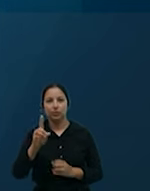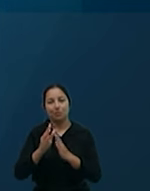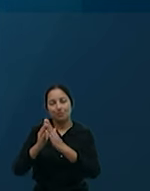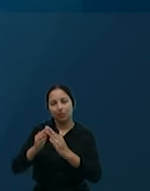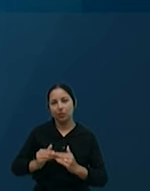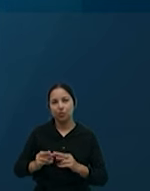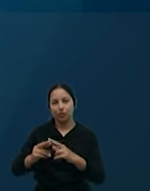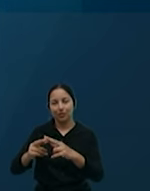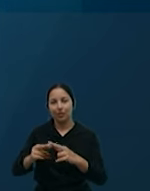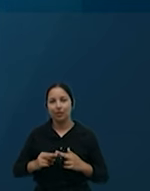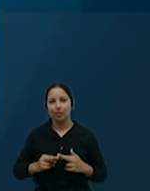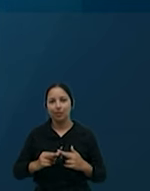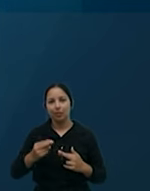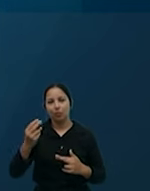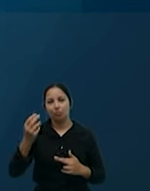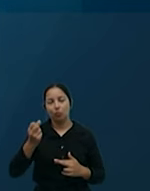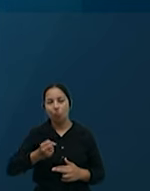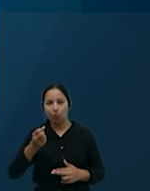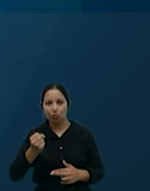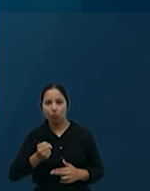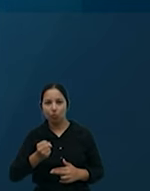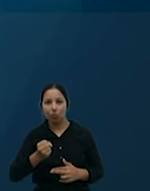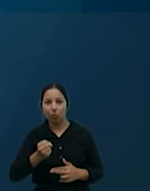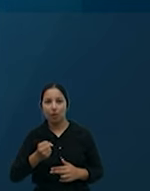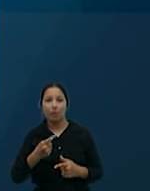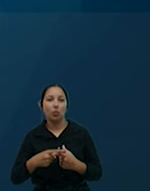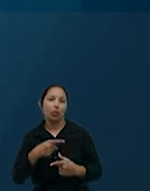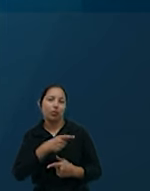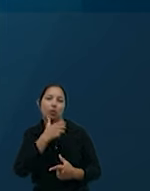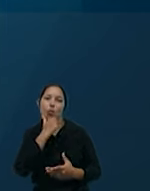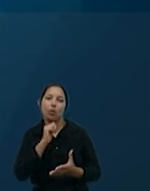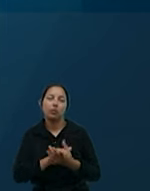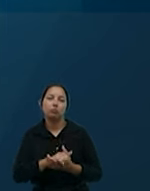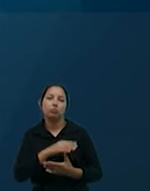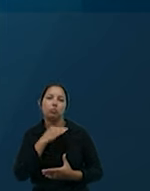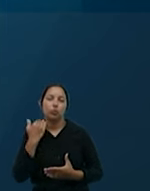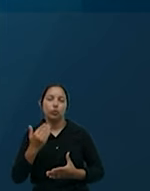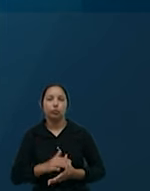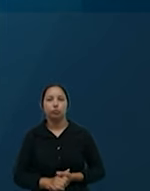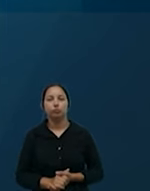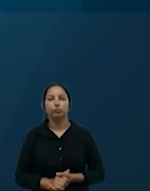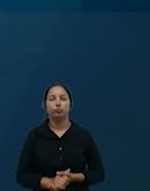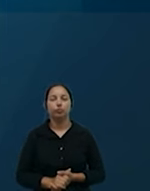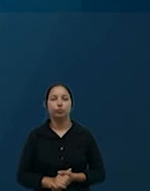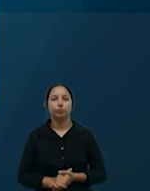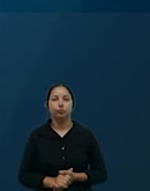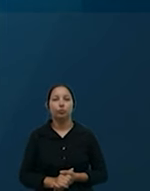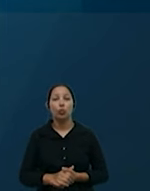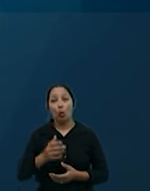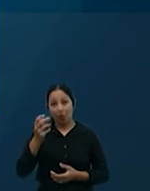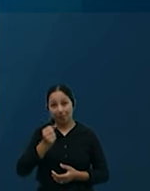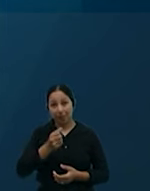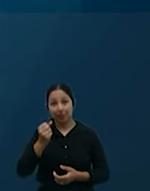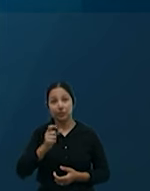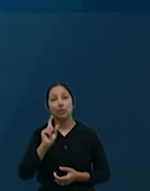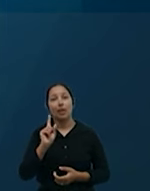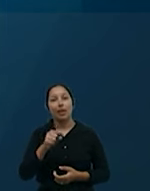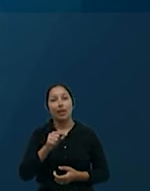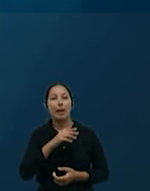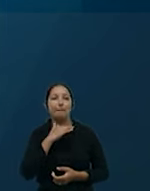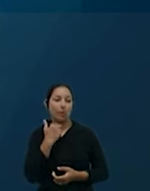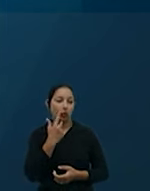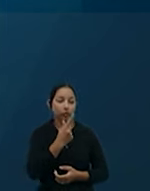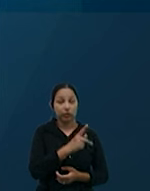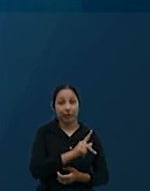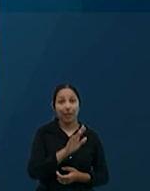1º, da Lei de Benefícios da Previdência Social? Por mais que o fato gerador do benefício é a morte desse segurado, como ela levou